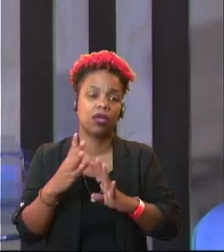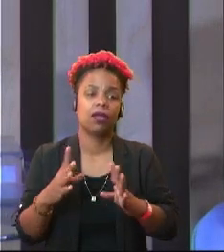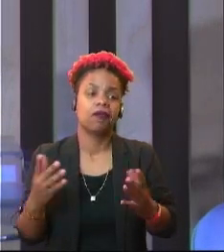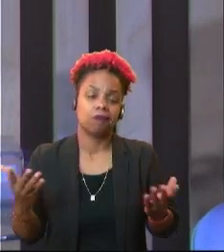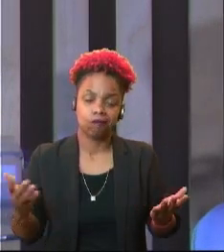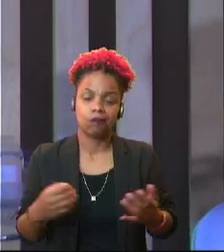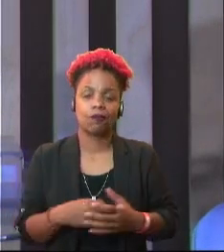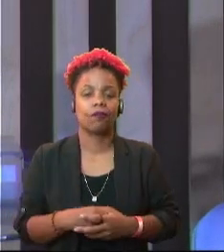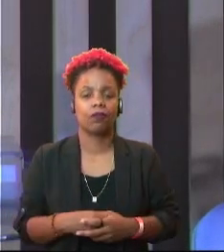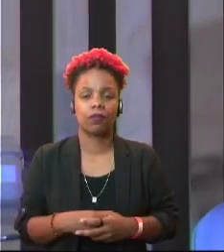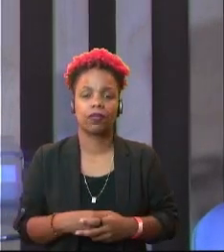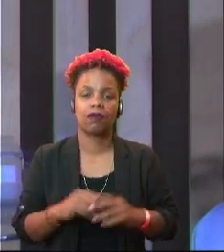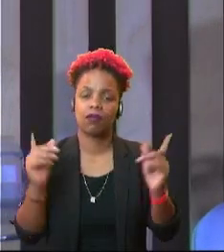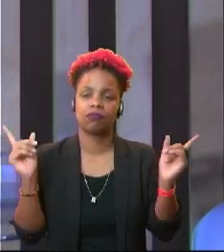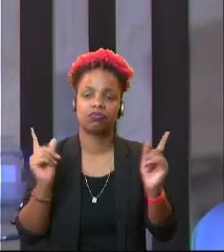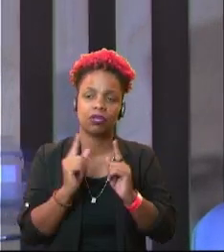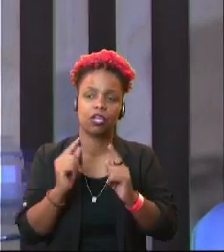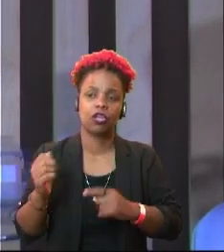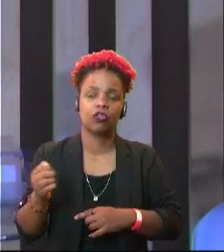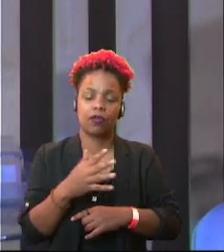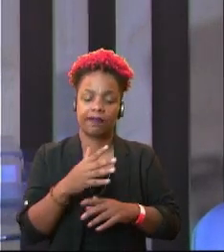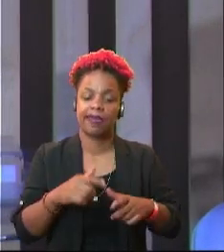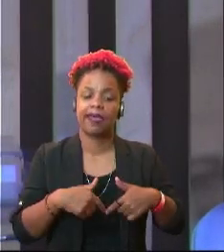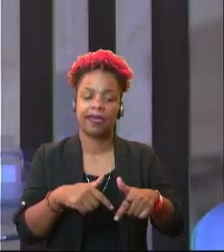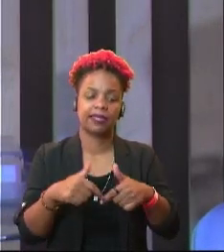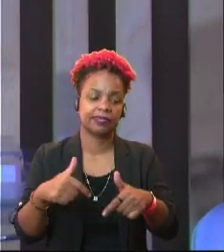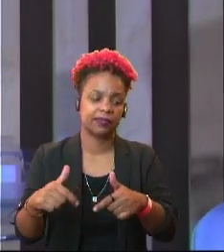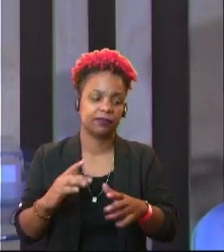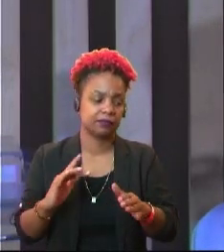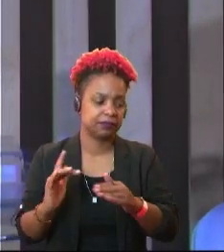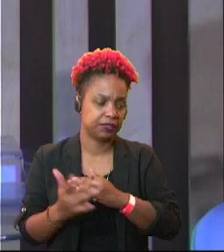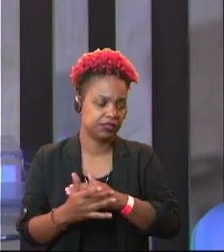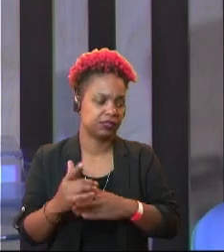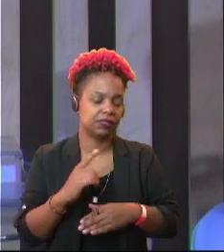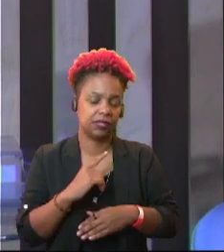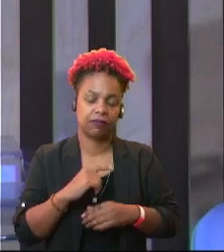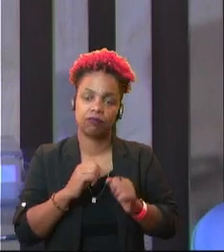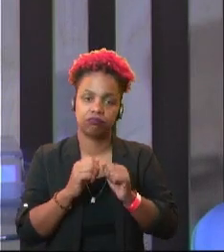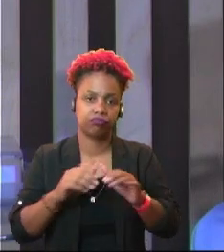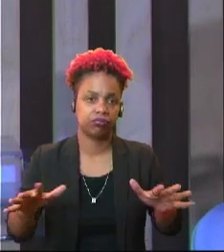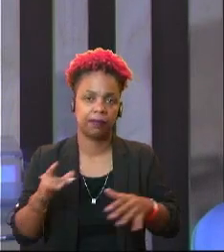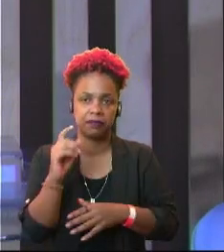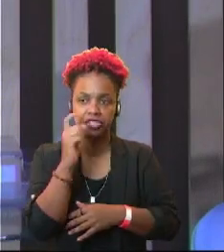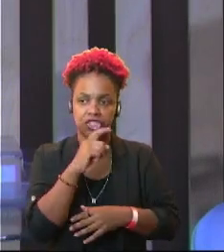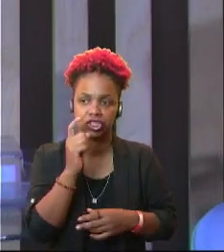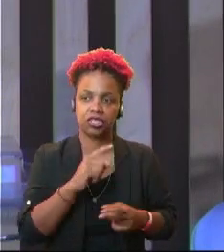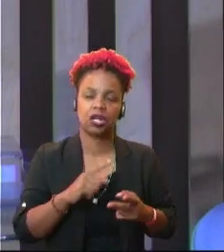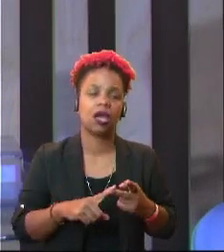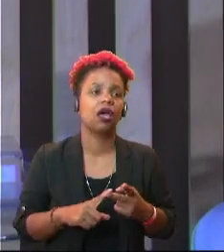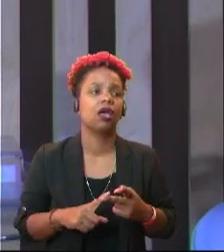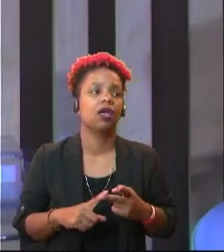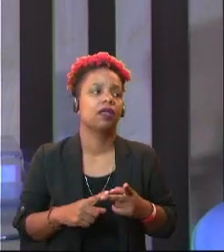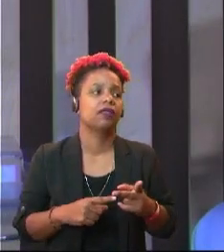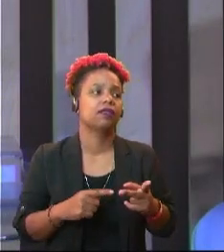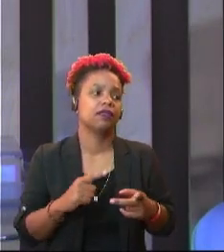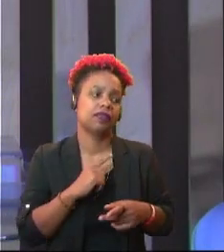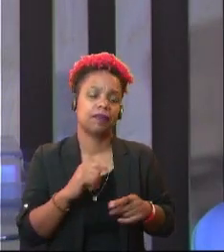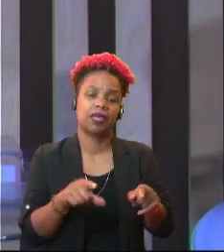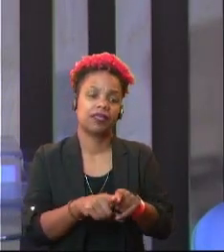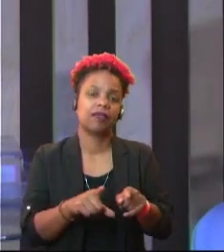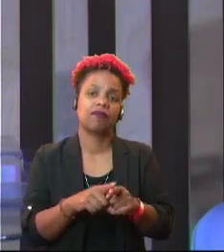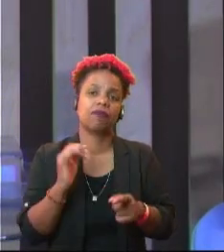utiliza essas novas mídias digitais para propagar mentira, desinformação, e a gente acaba criando uma guerra, que também é uma